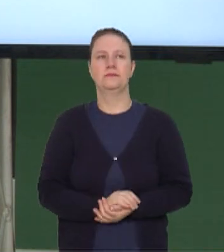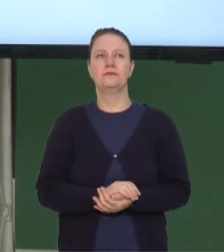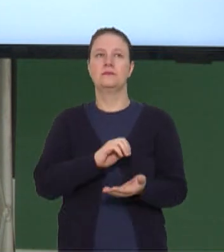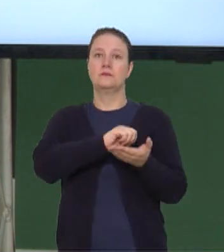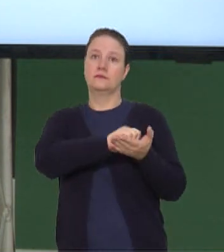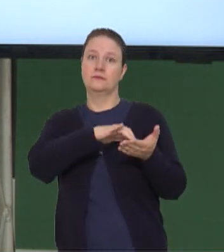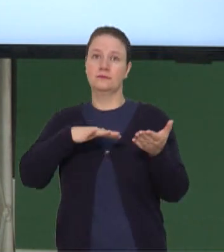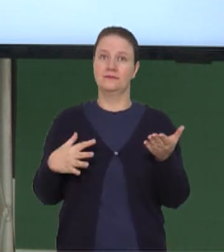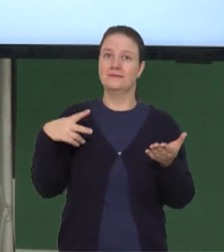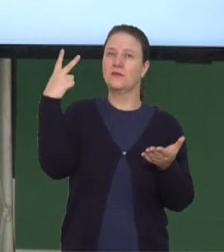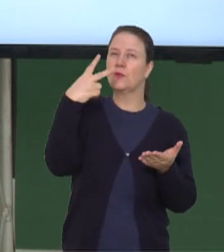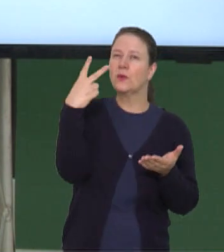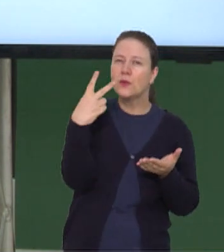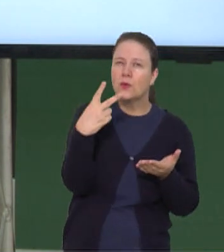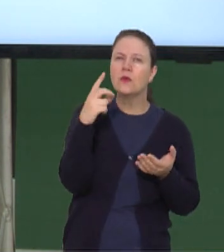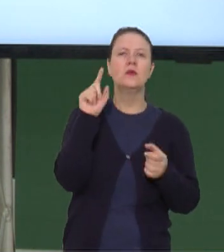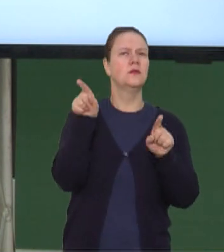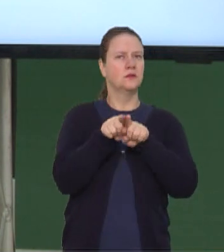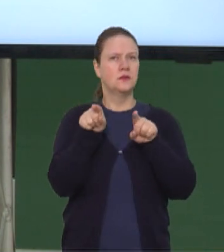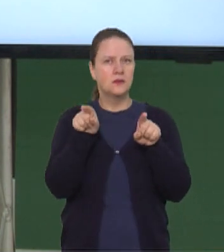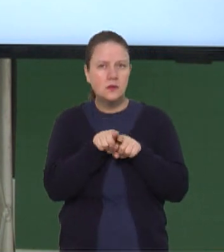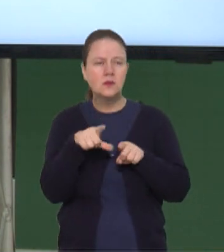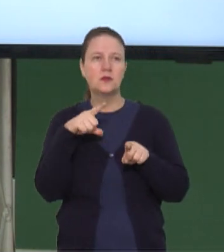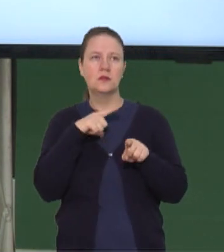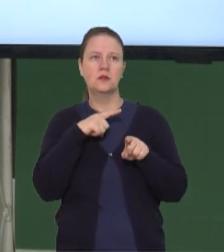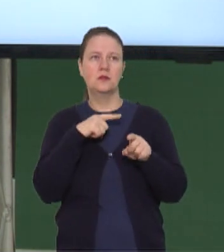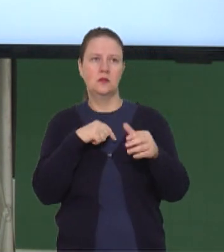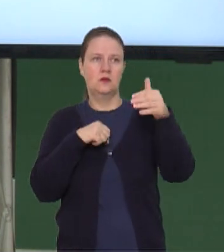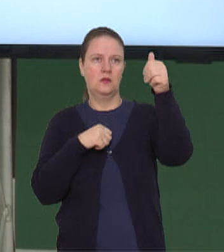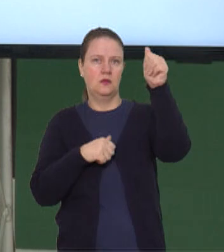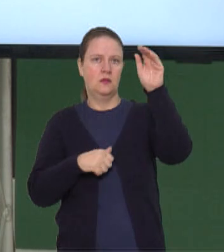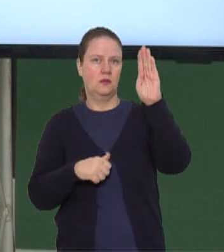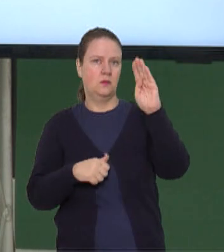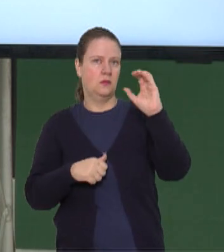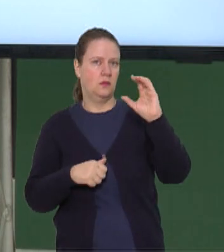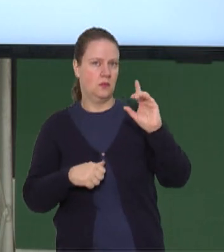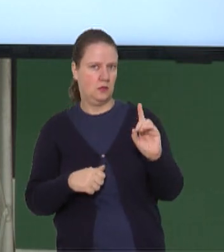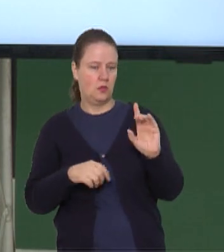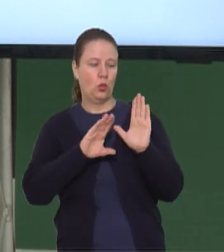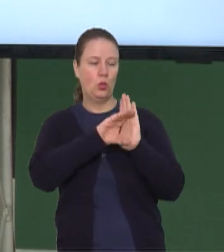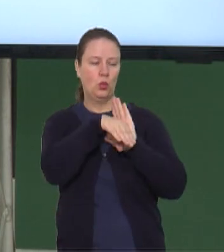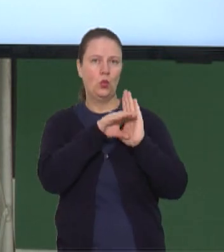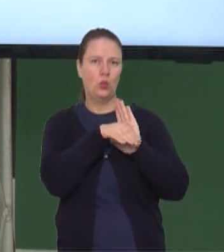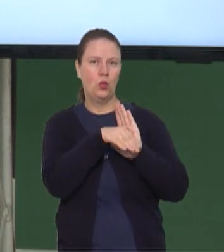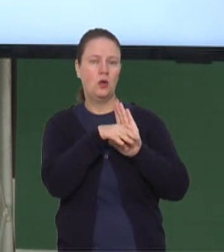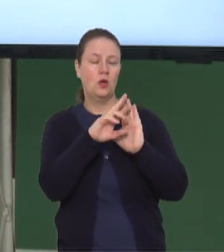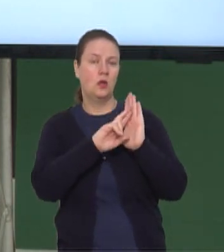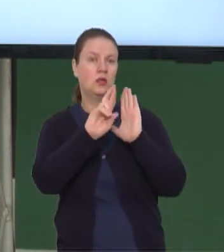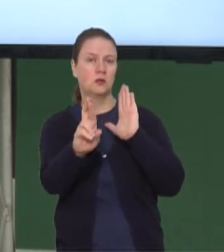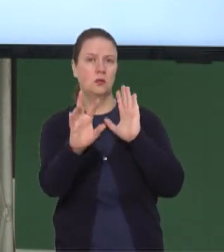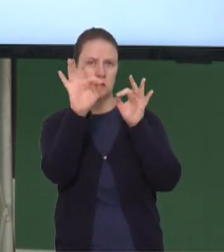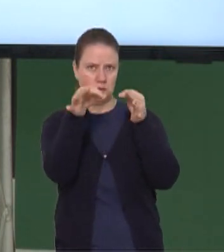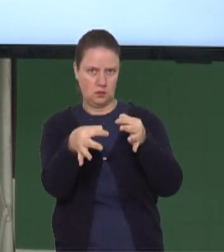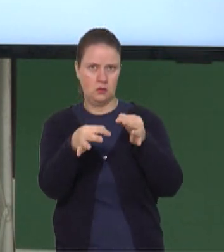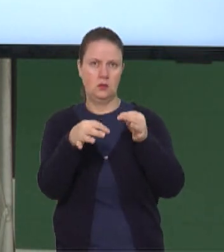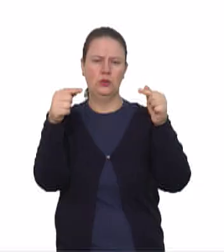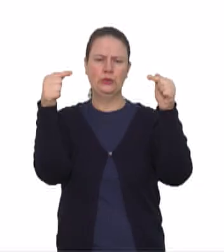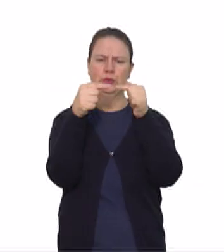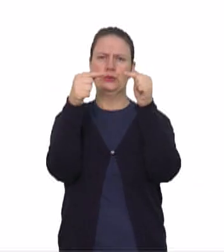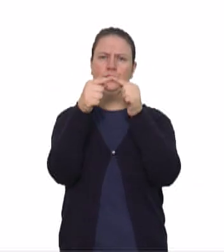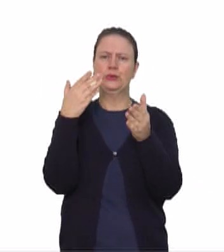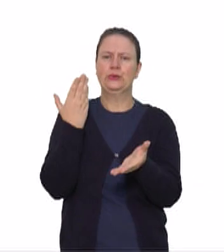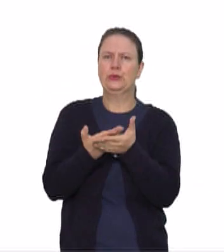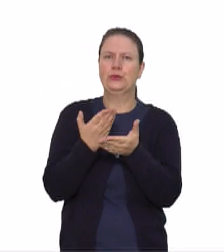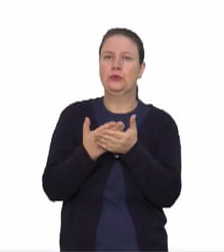Atividade 2. Atividade 2 também vocês têm aqui, né, 4 conceitos para vocês dizerem qual que é. Então, de acordo com o estudado até